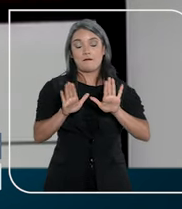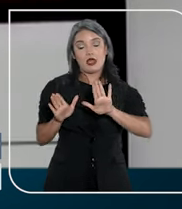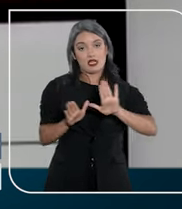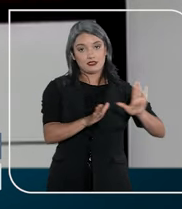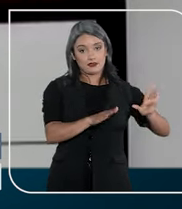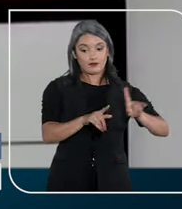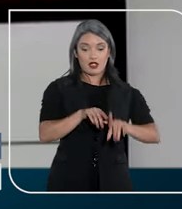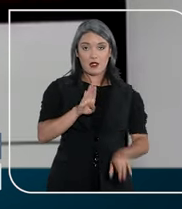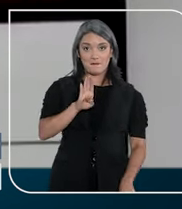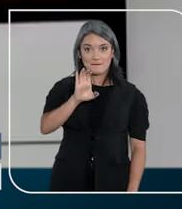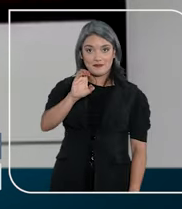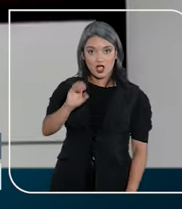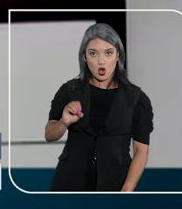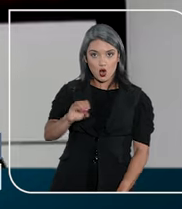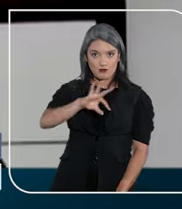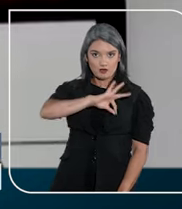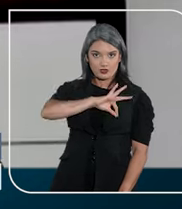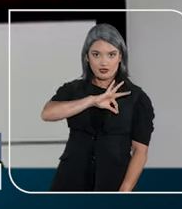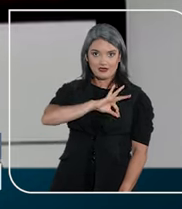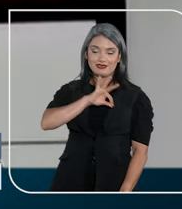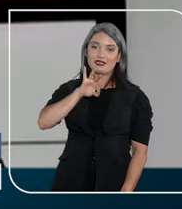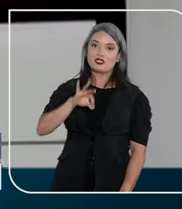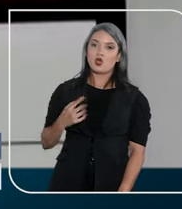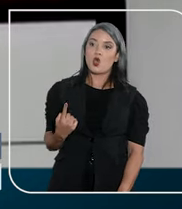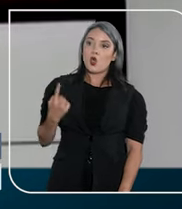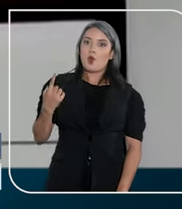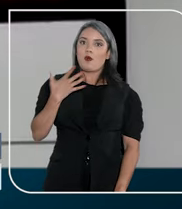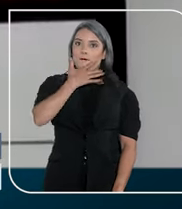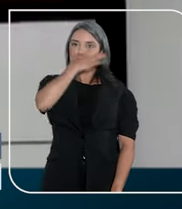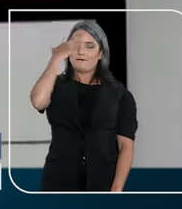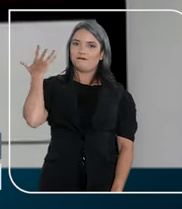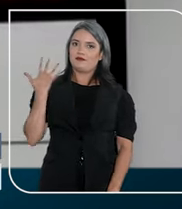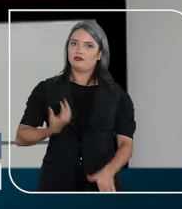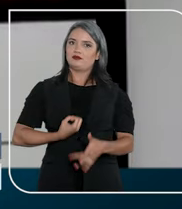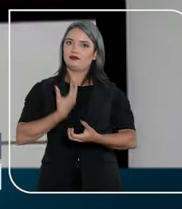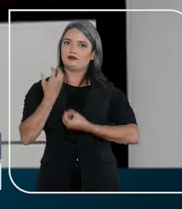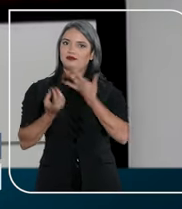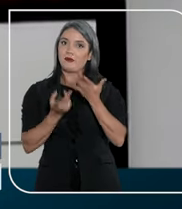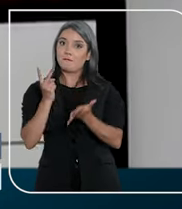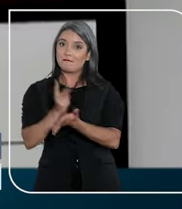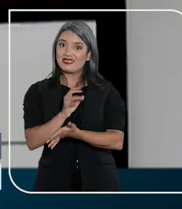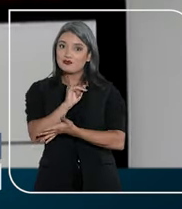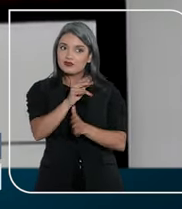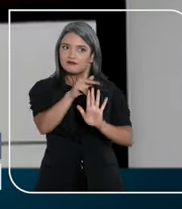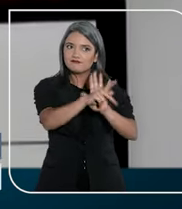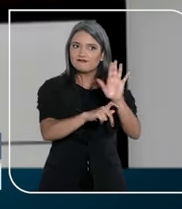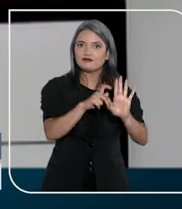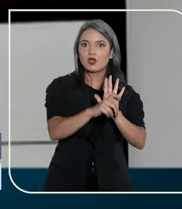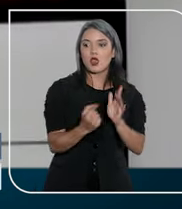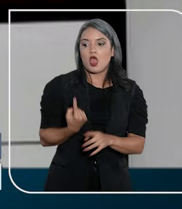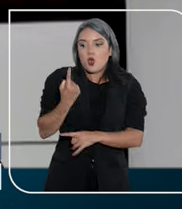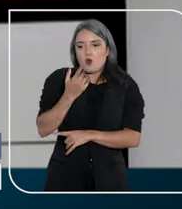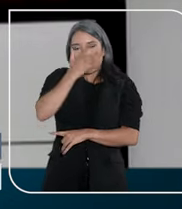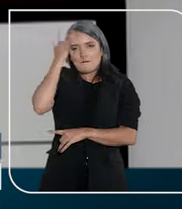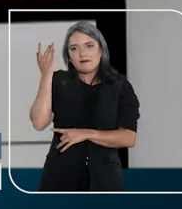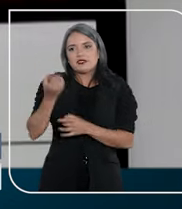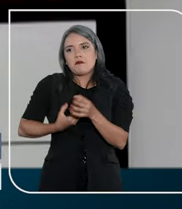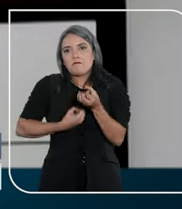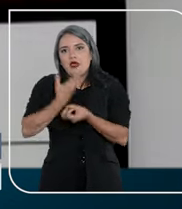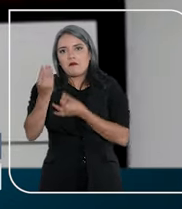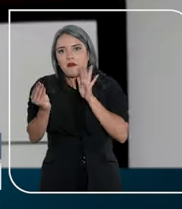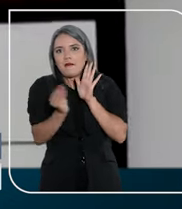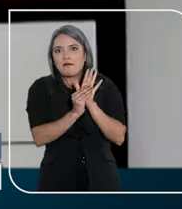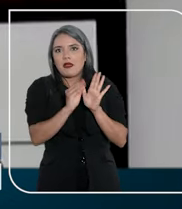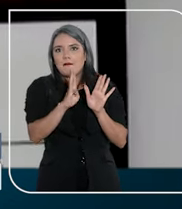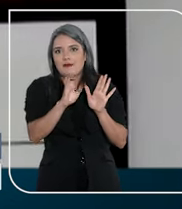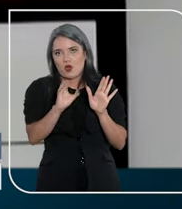são versões unilaterais, ainda que em situações de Maria da Penha. São relatos unilaterais. Na discussão